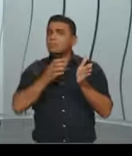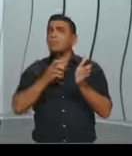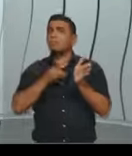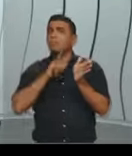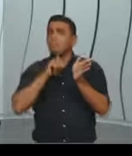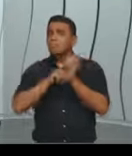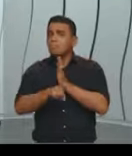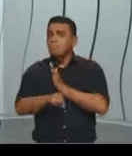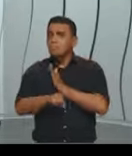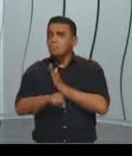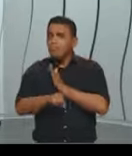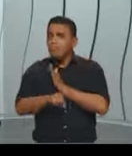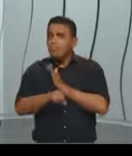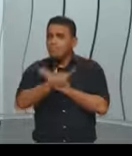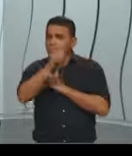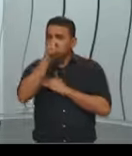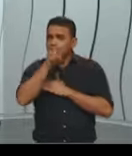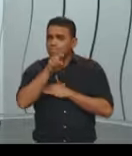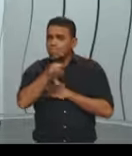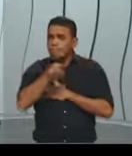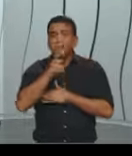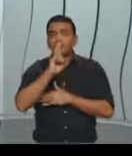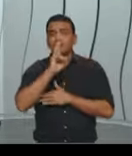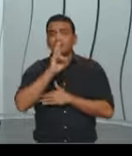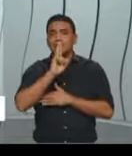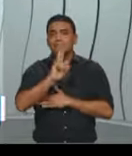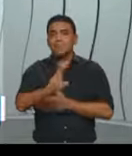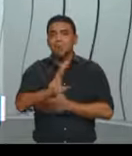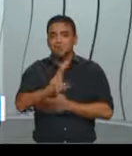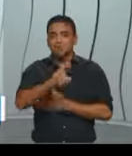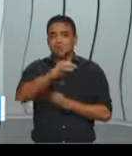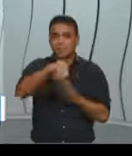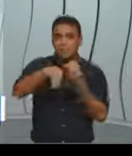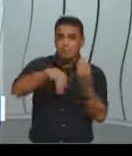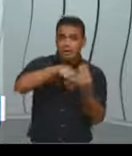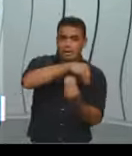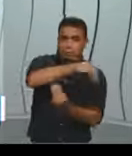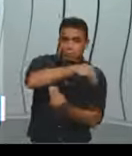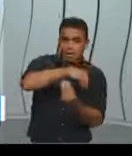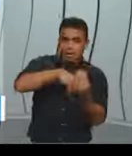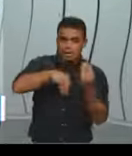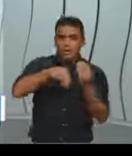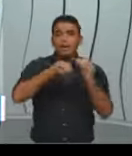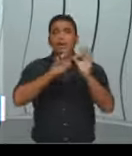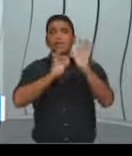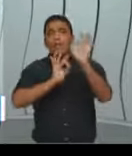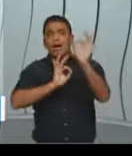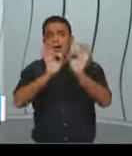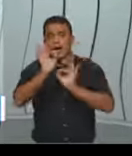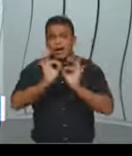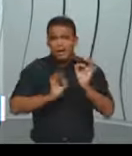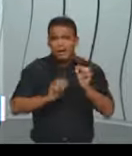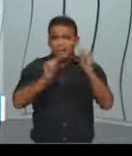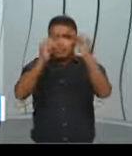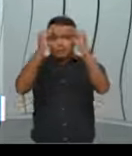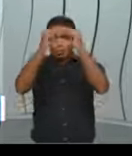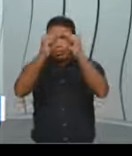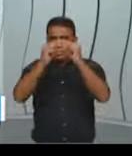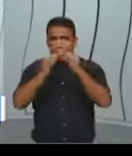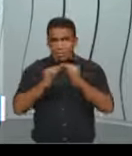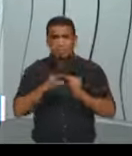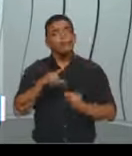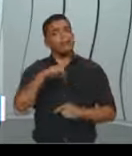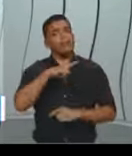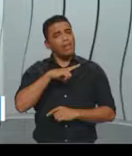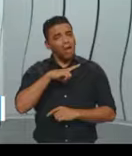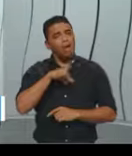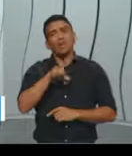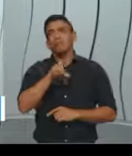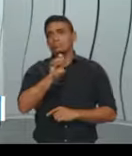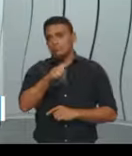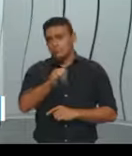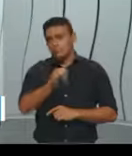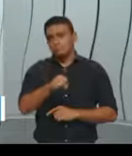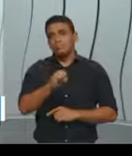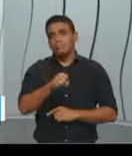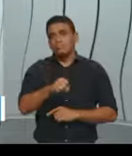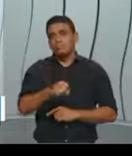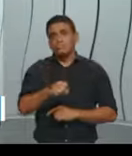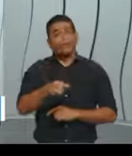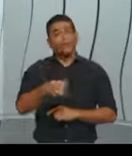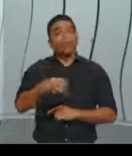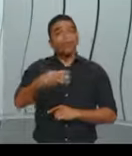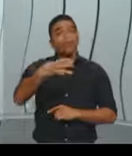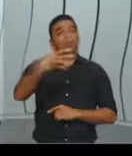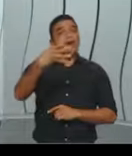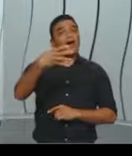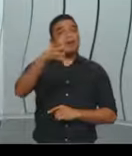questões, as respostas de permutação, de arranjo e combinação estarão lá. E uma quarta ou quinta